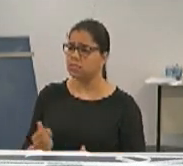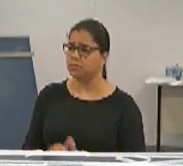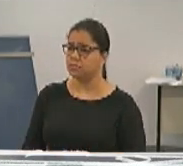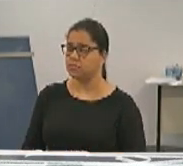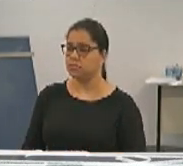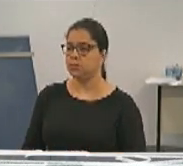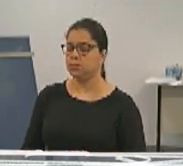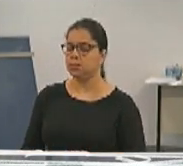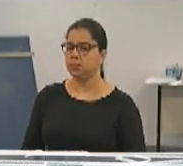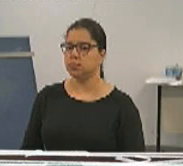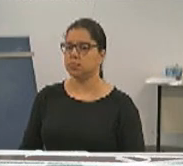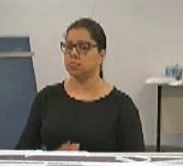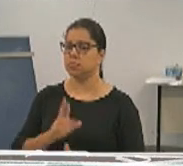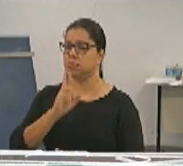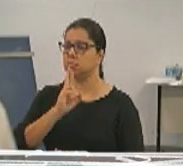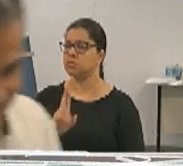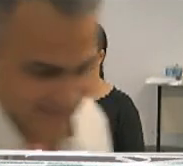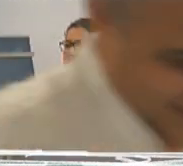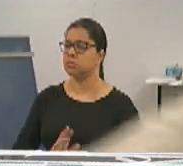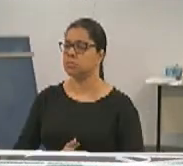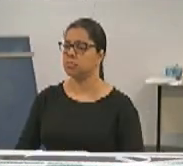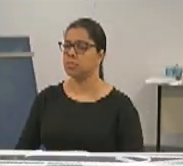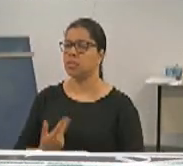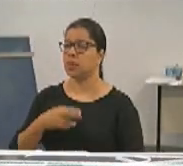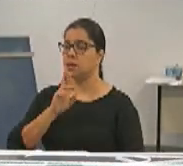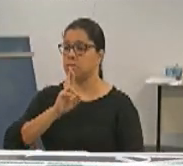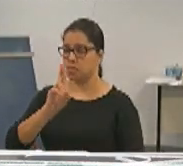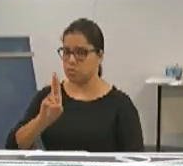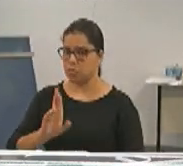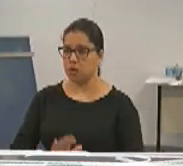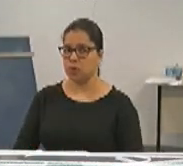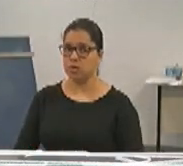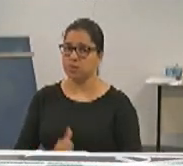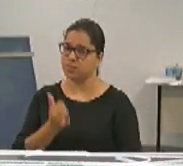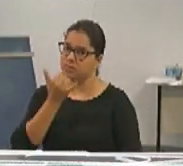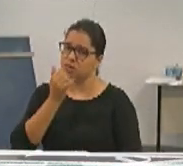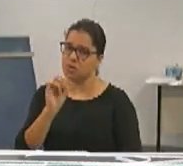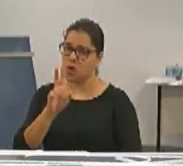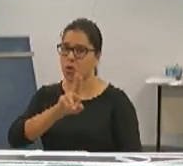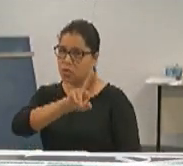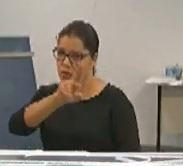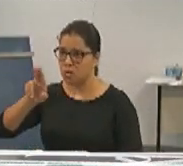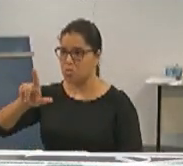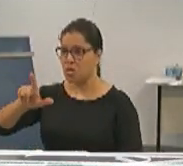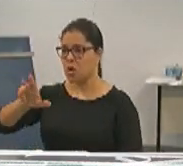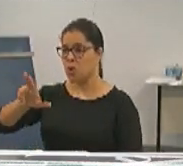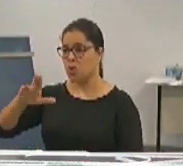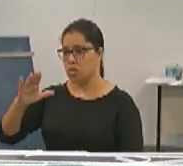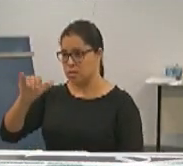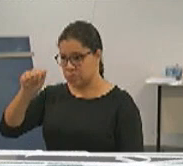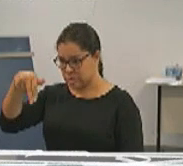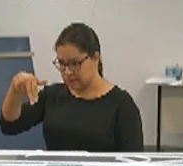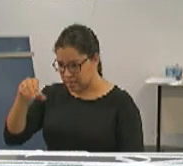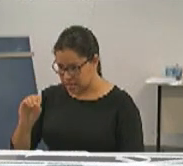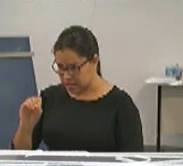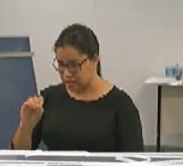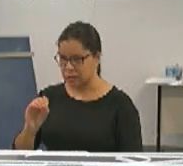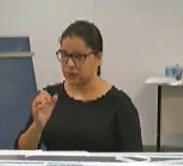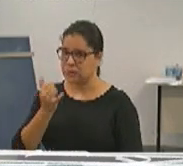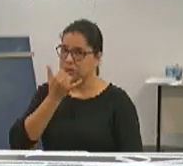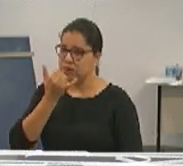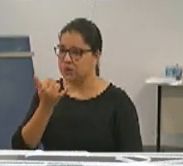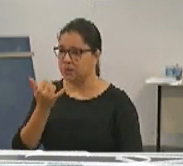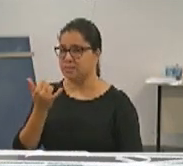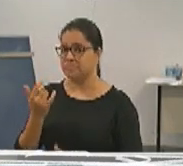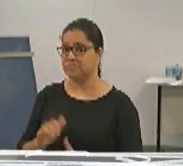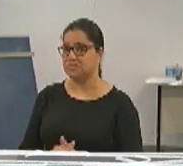2 minutos, candidato. Bom, primeiro eu vou me permitir chamá-lo de Luciano apenas, Dada a minha capacidade de resposta, talvez ela não se estenda